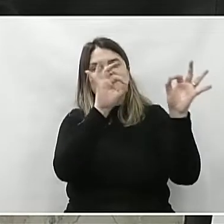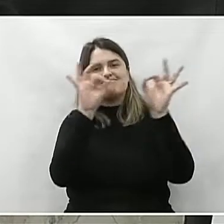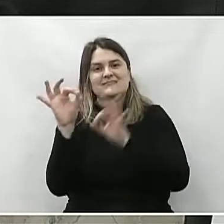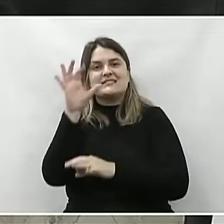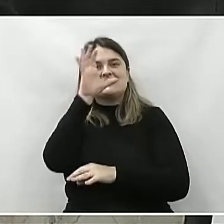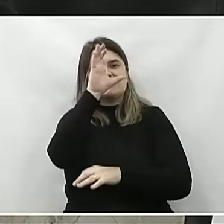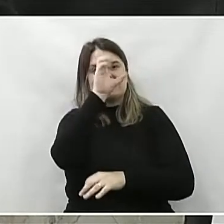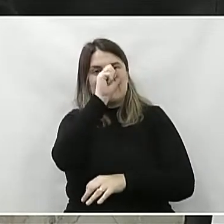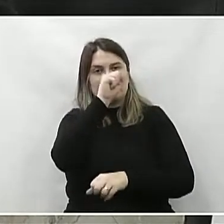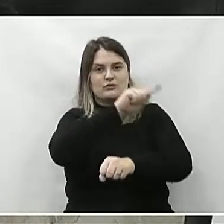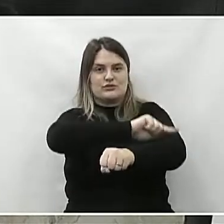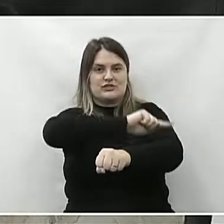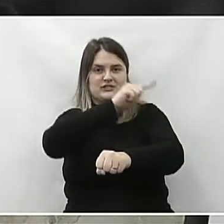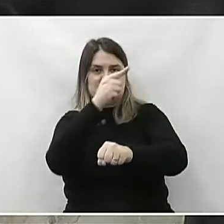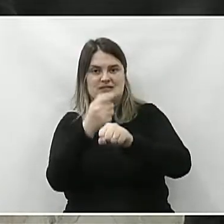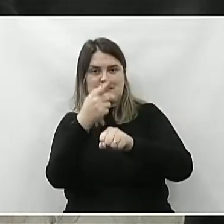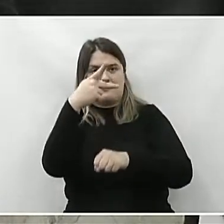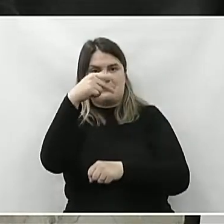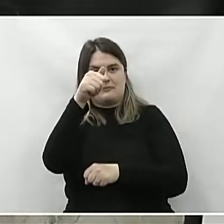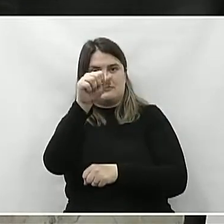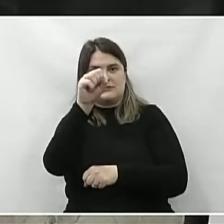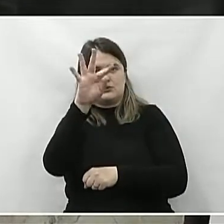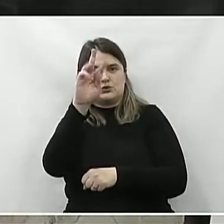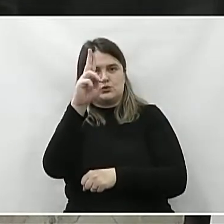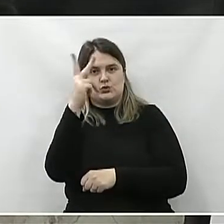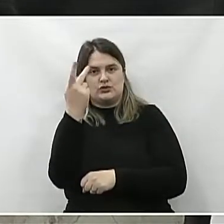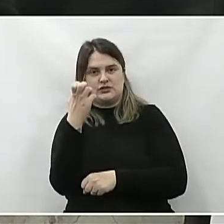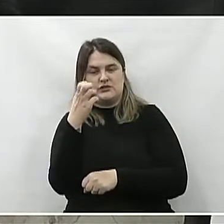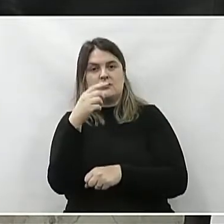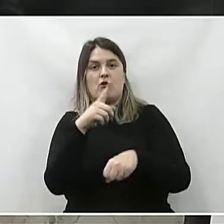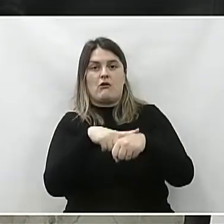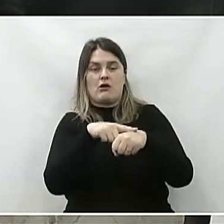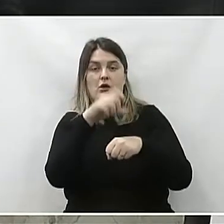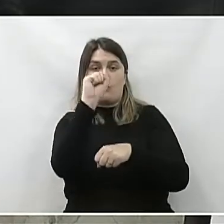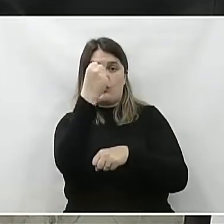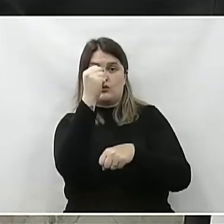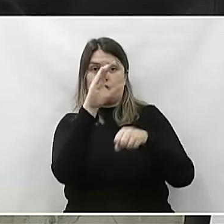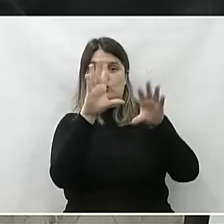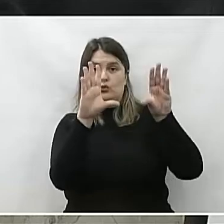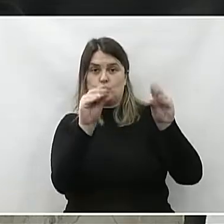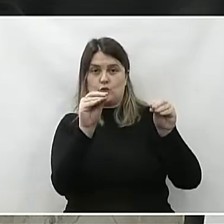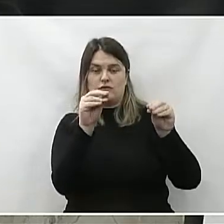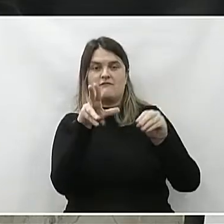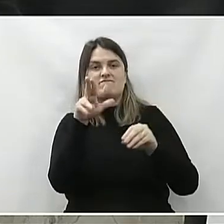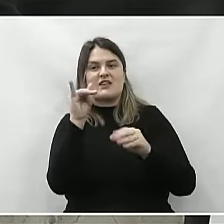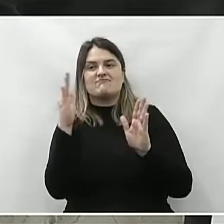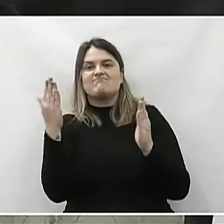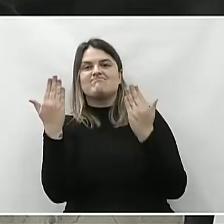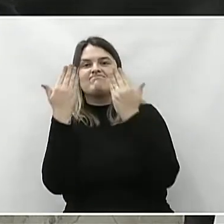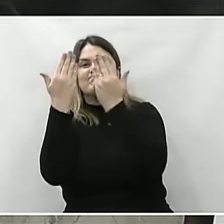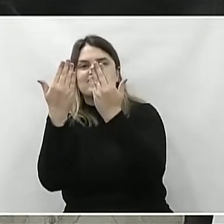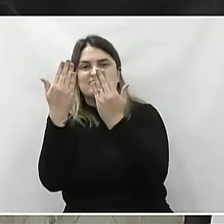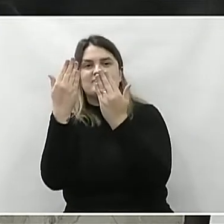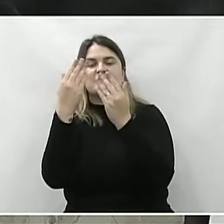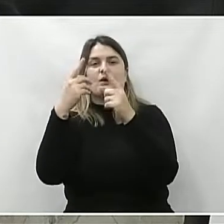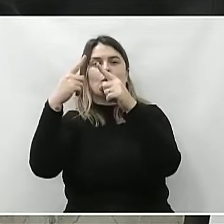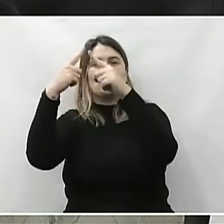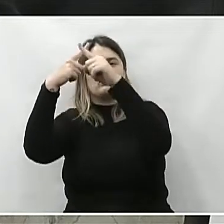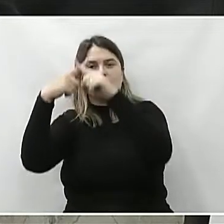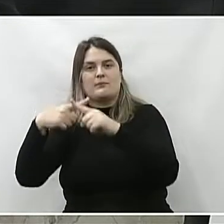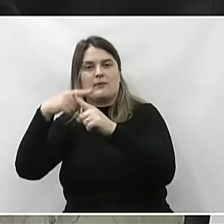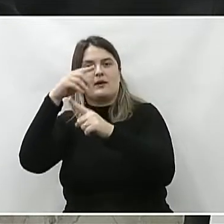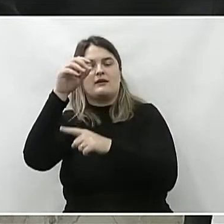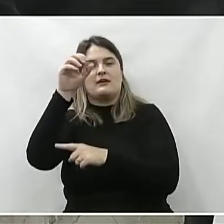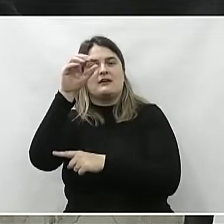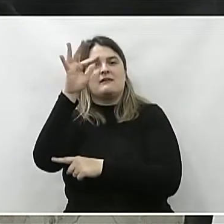sábado no Israel Pastuch, a partir das 20 horas. A gente vai enfrentar a ABF de Francisco Beltrão.